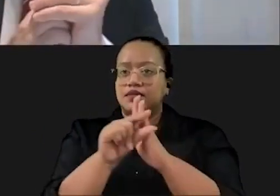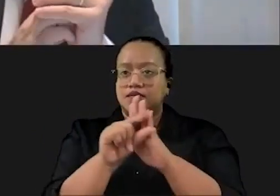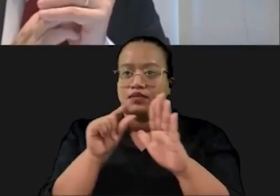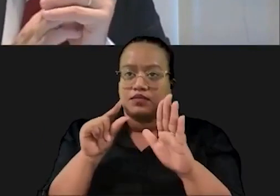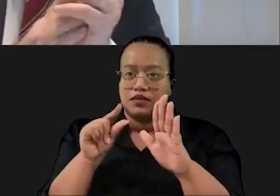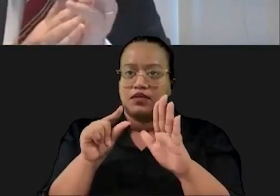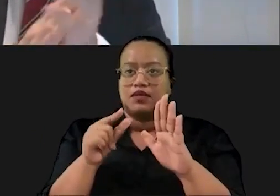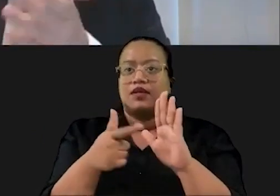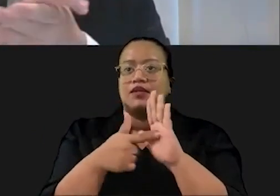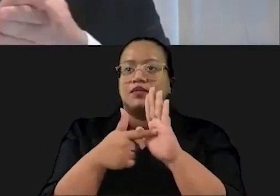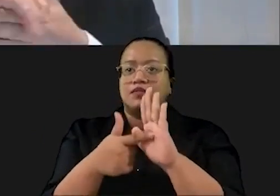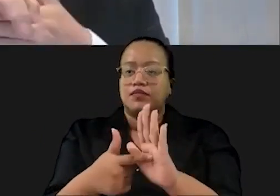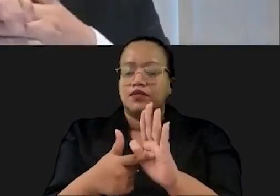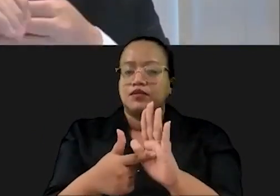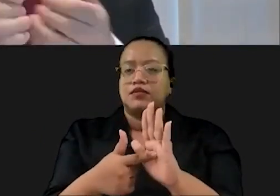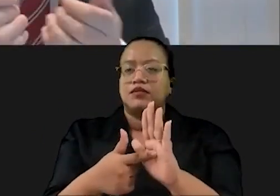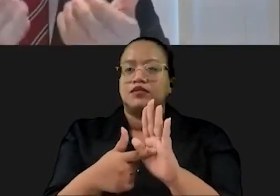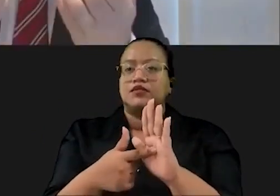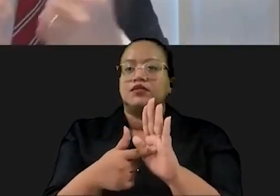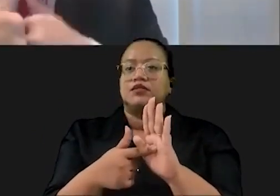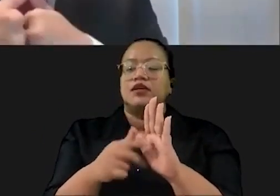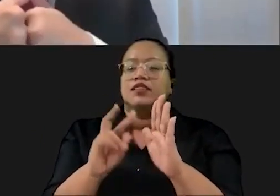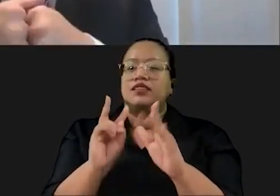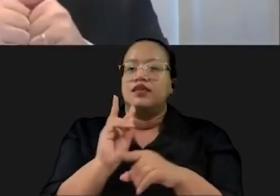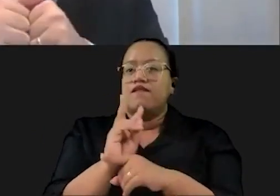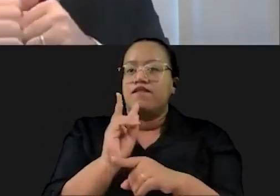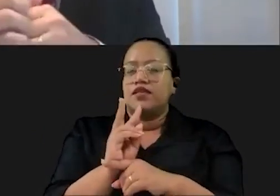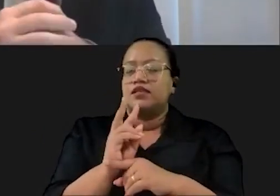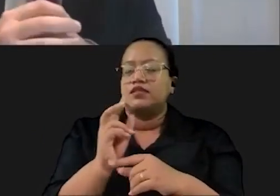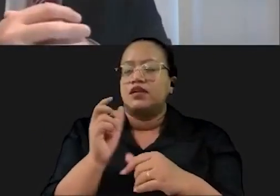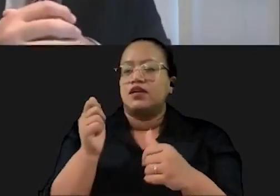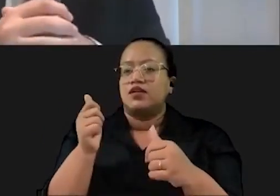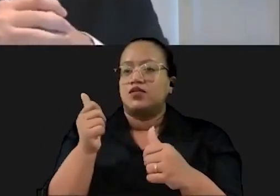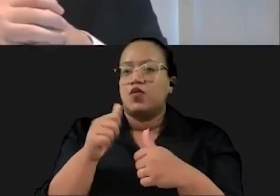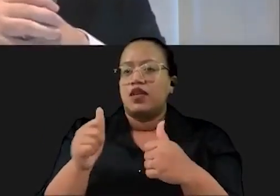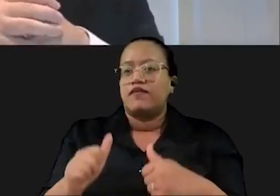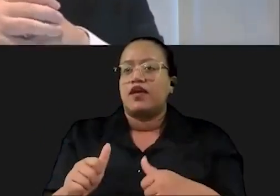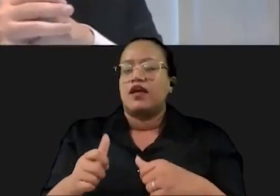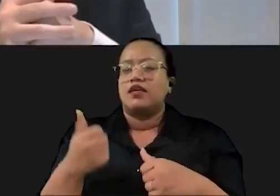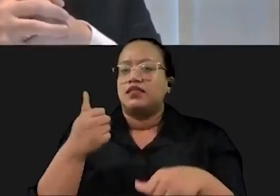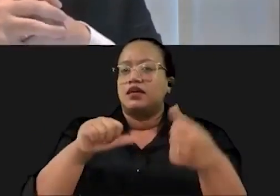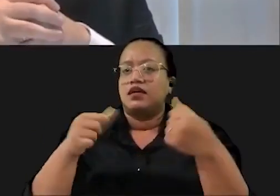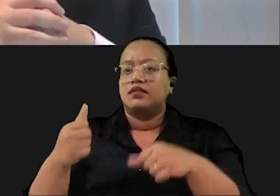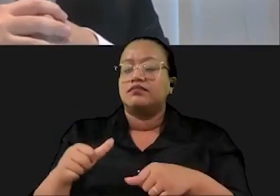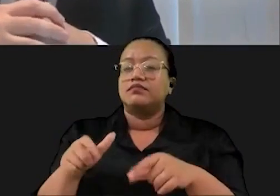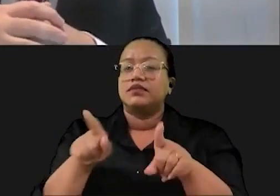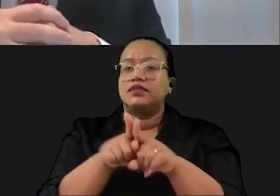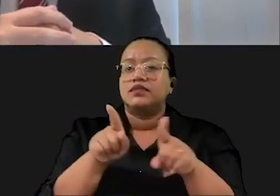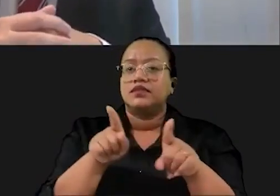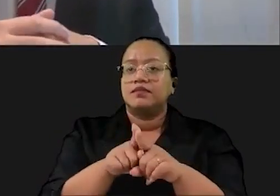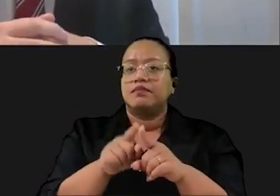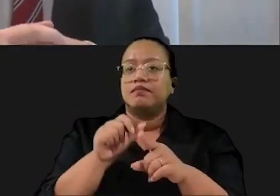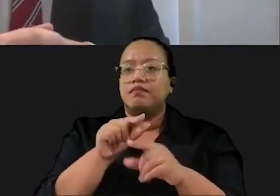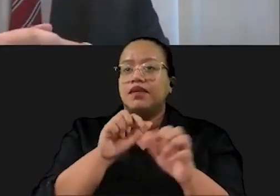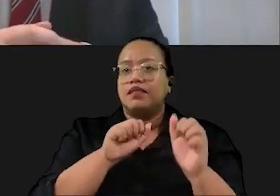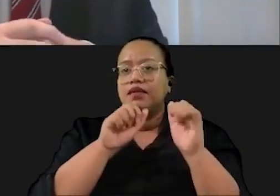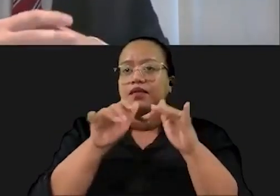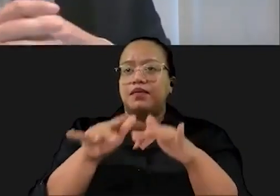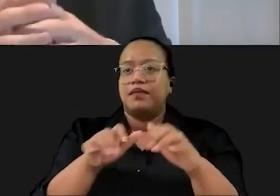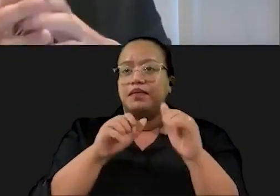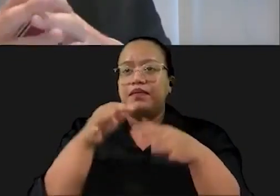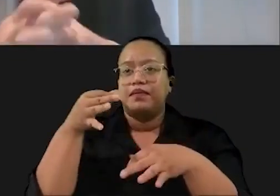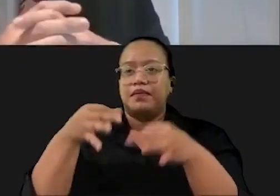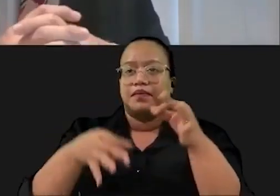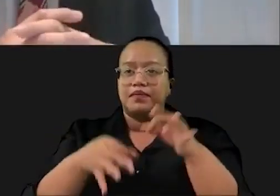qualificada, ou então minimiza a sua ausência em audiências, que nós sentimos muito no juizado, a ausência, né, dos representantes dos